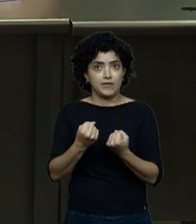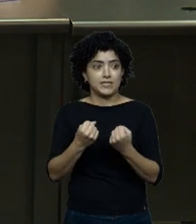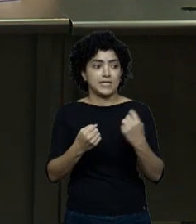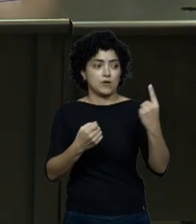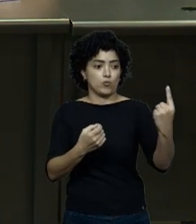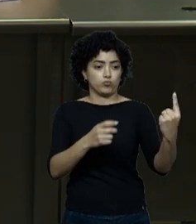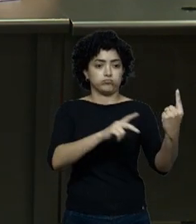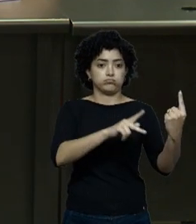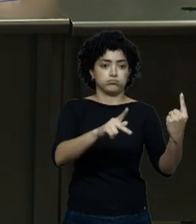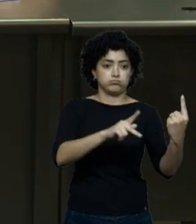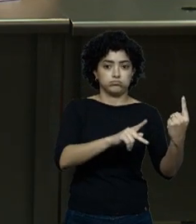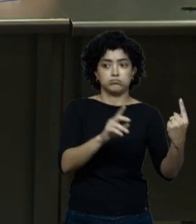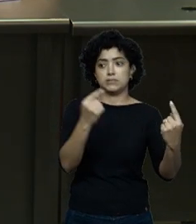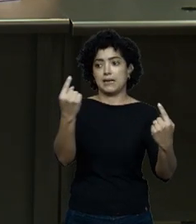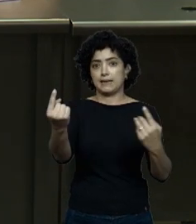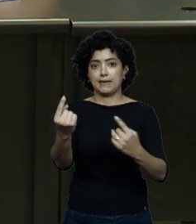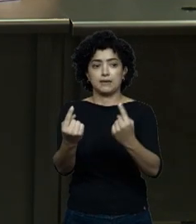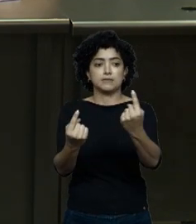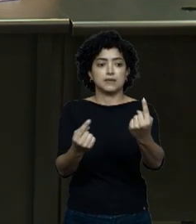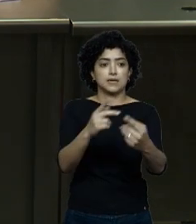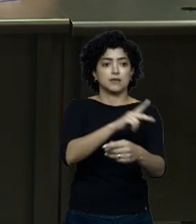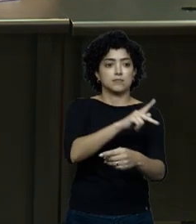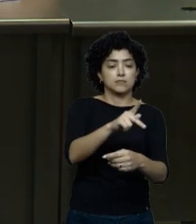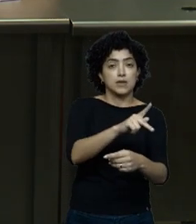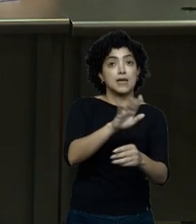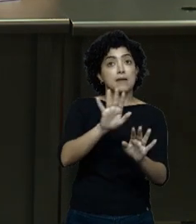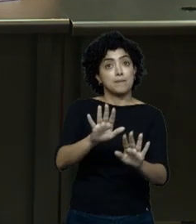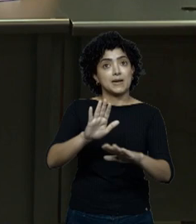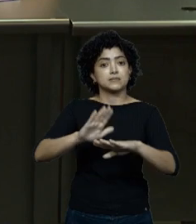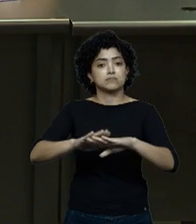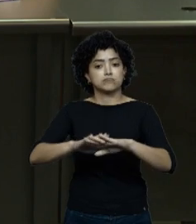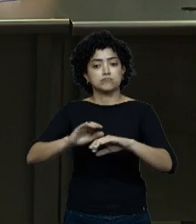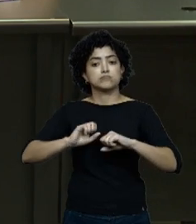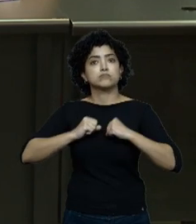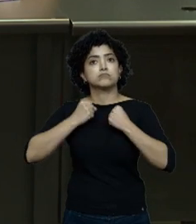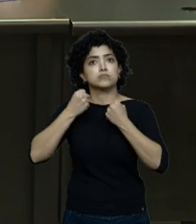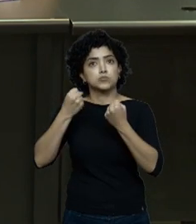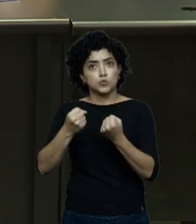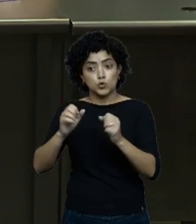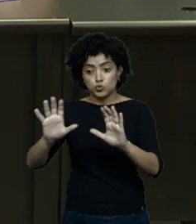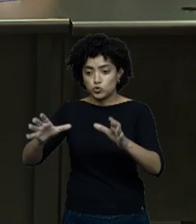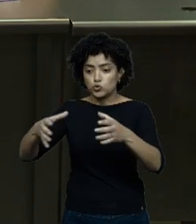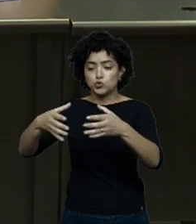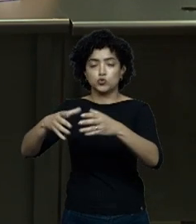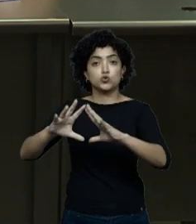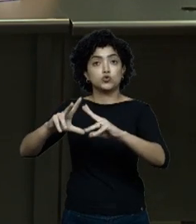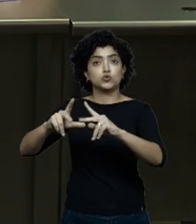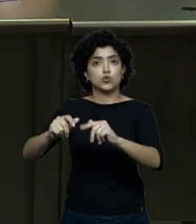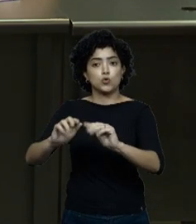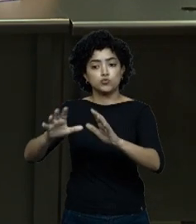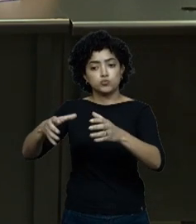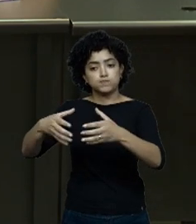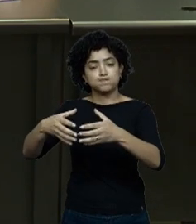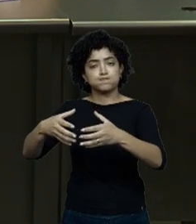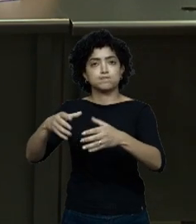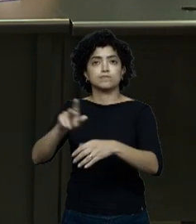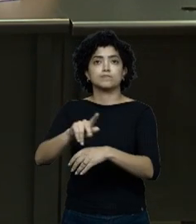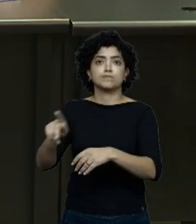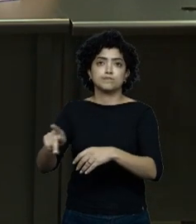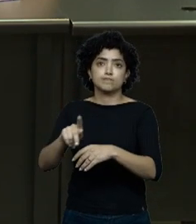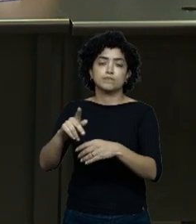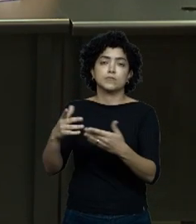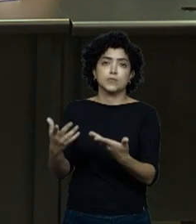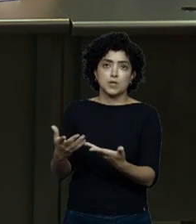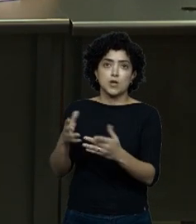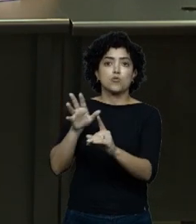x do professor e y ele tem legitimidade para defender o direito do conjunto dos professores sobretudo quando isso tem um reflexo